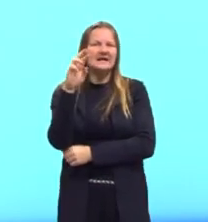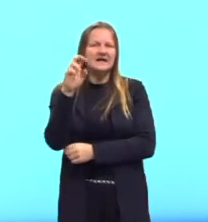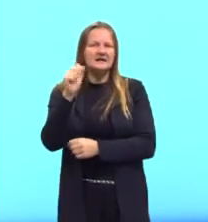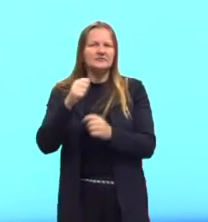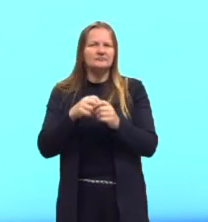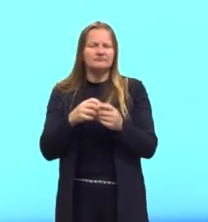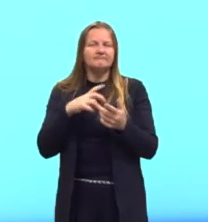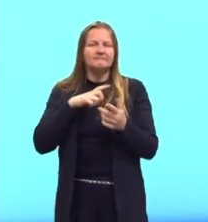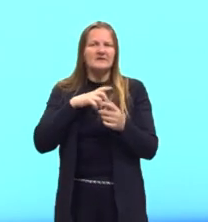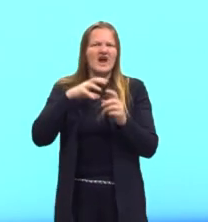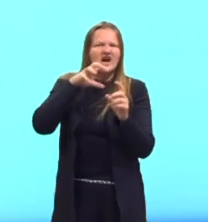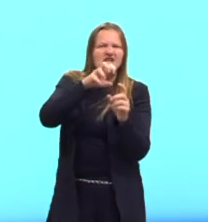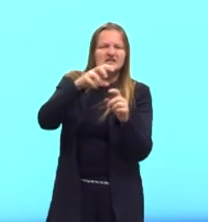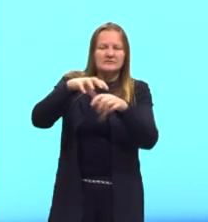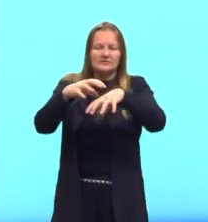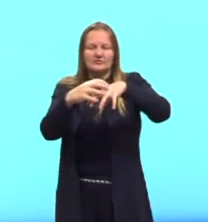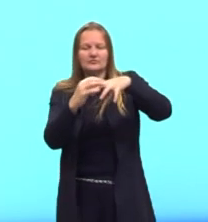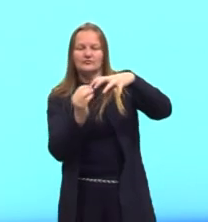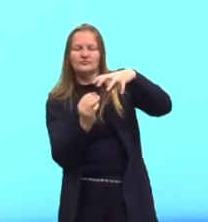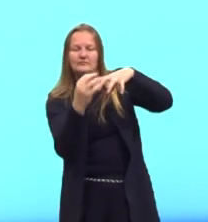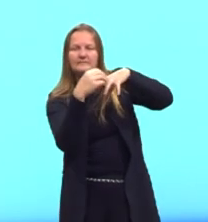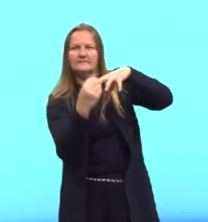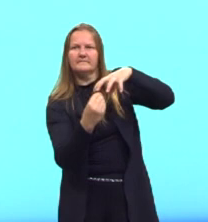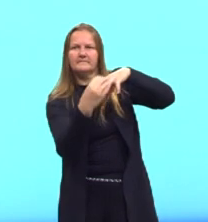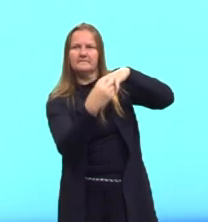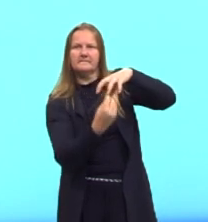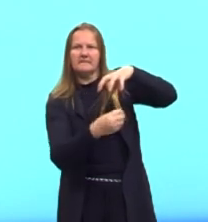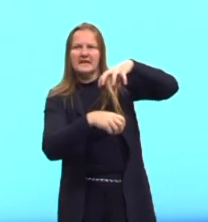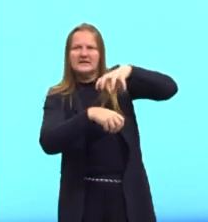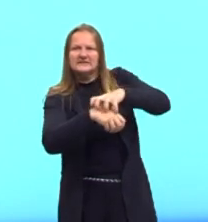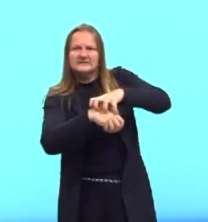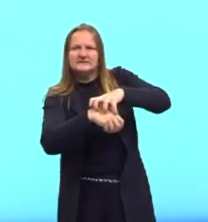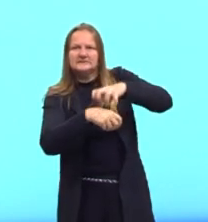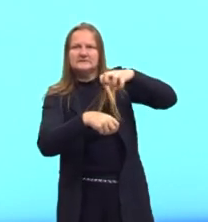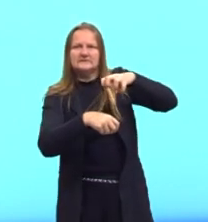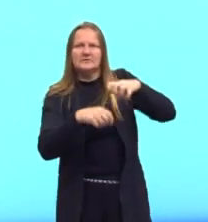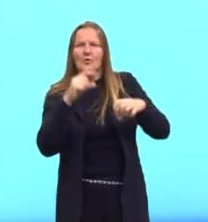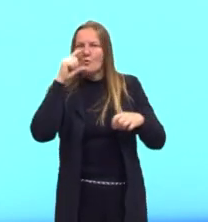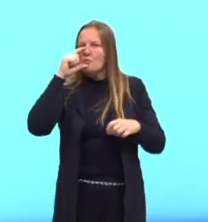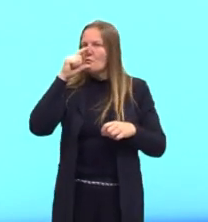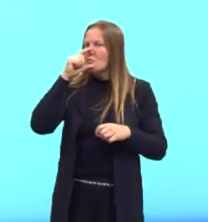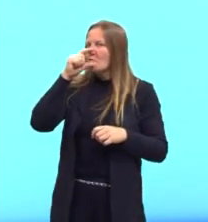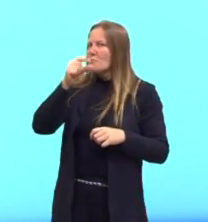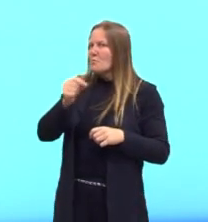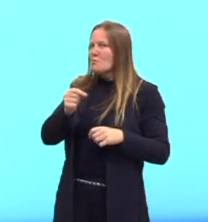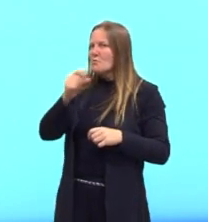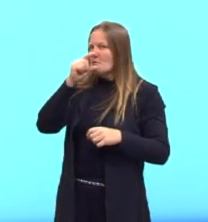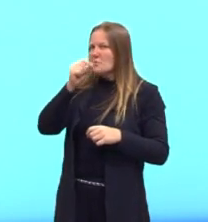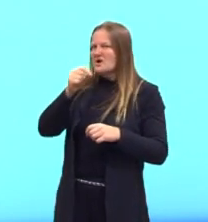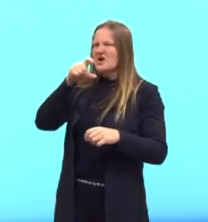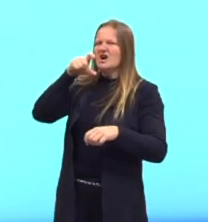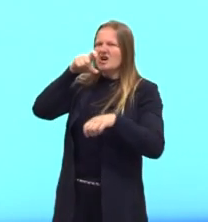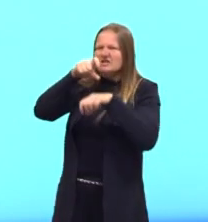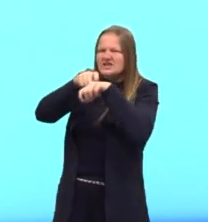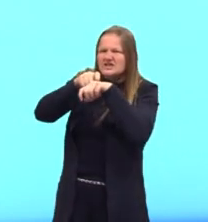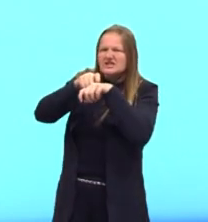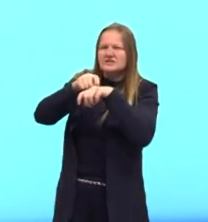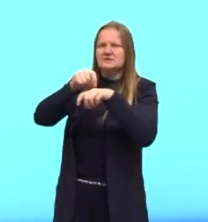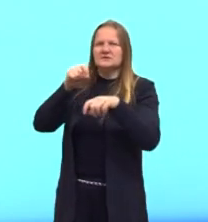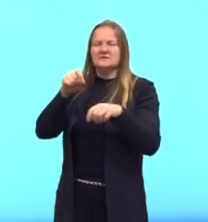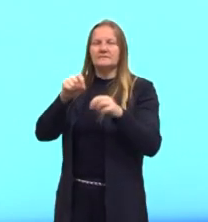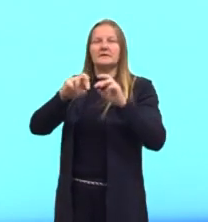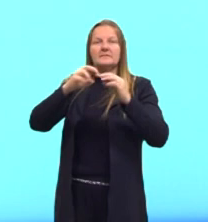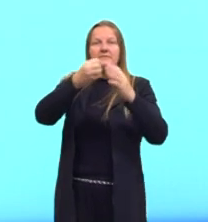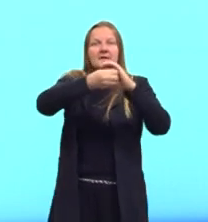adaptações né referentes ao ambiente que vive Tá mas eles vão continuar aguardando